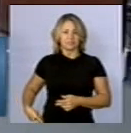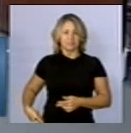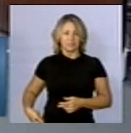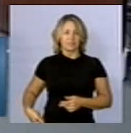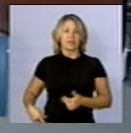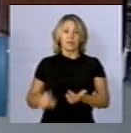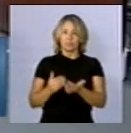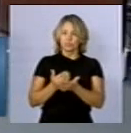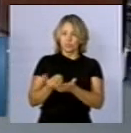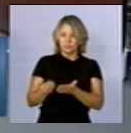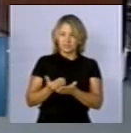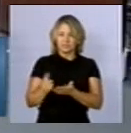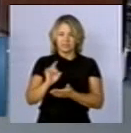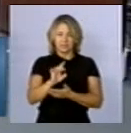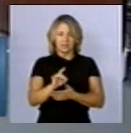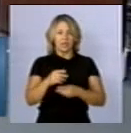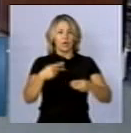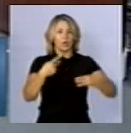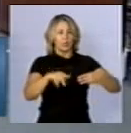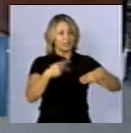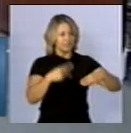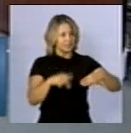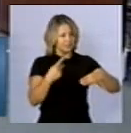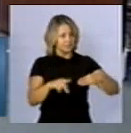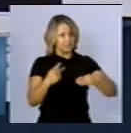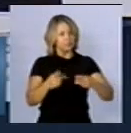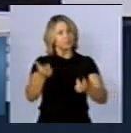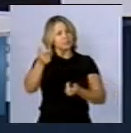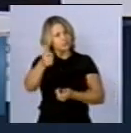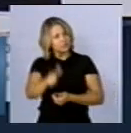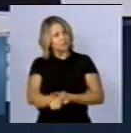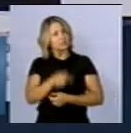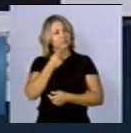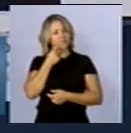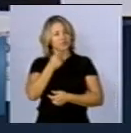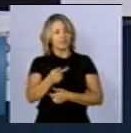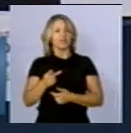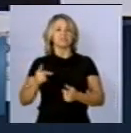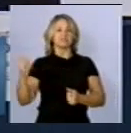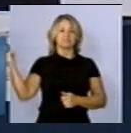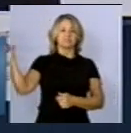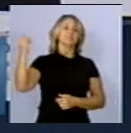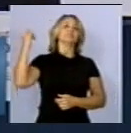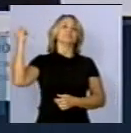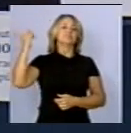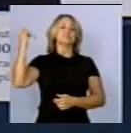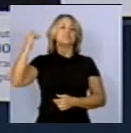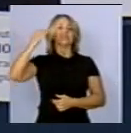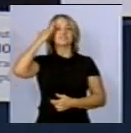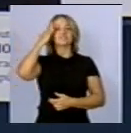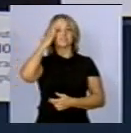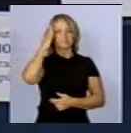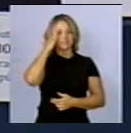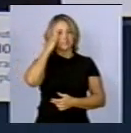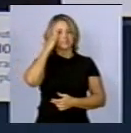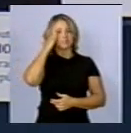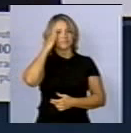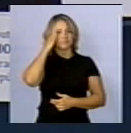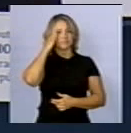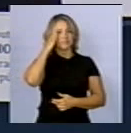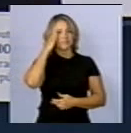inicialmente o Ministério Público reitera a enfim o sucesso e a conveniência e